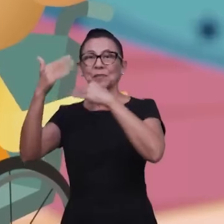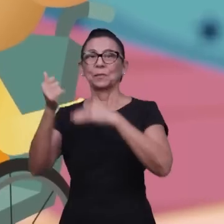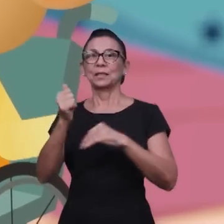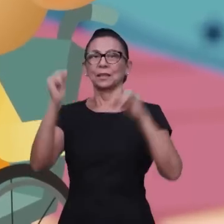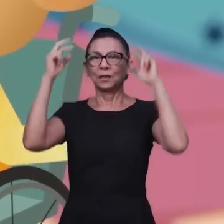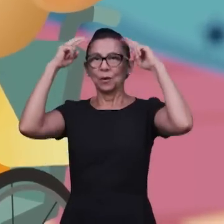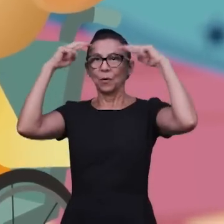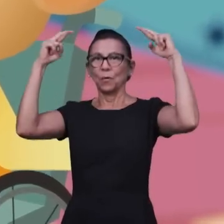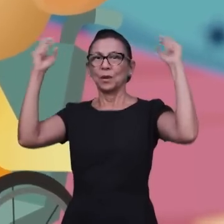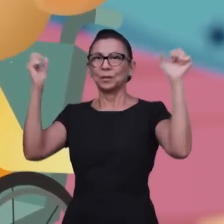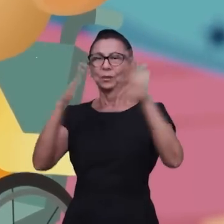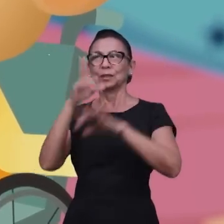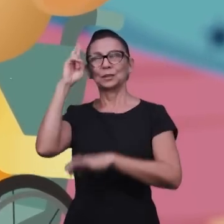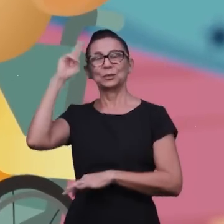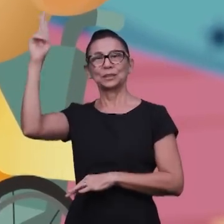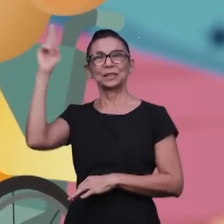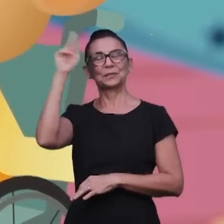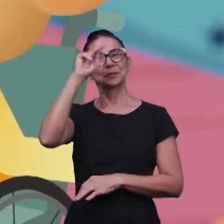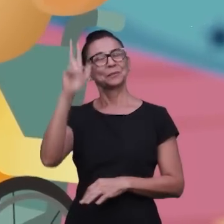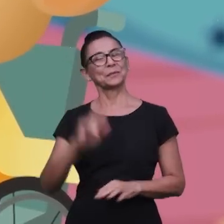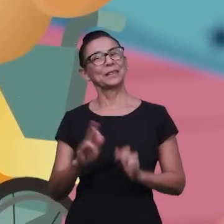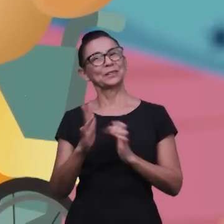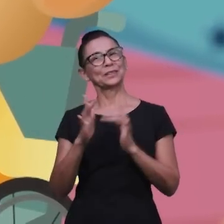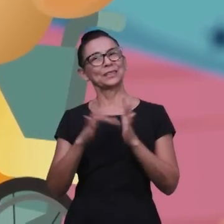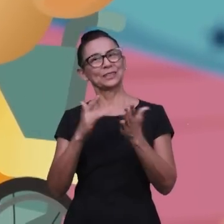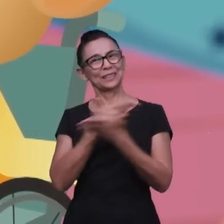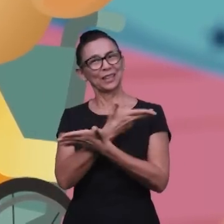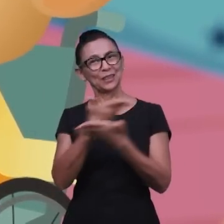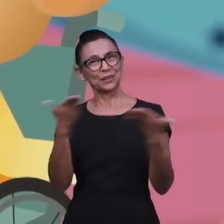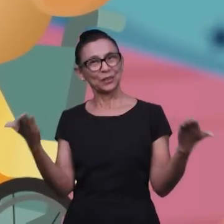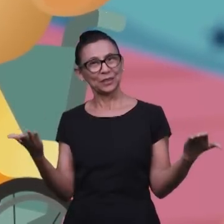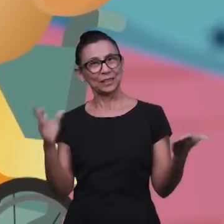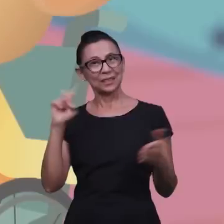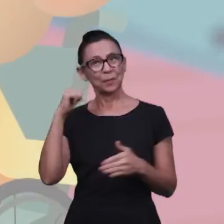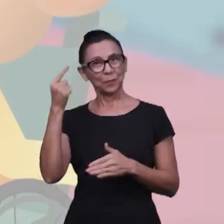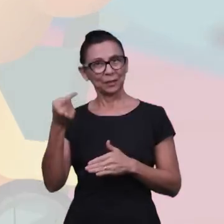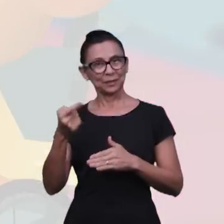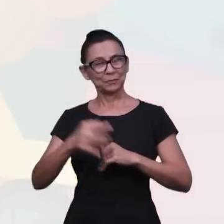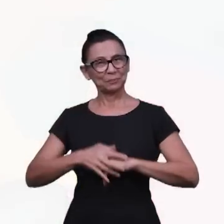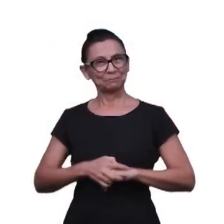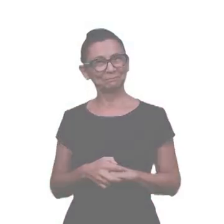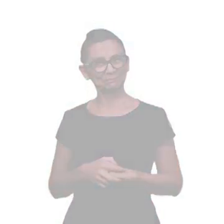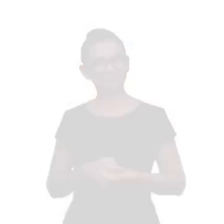Senhor. Amém, Guga! A paz do Senhor Jesus, irmãos. Até a próxima.